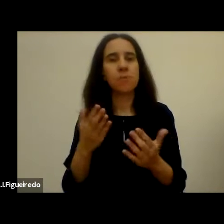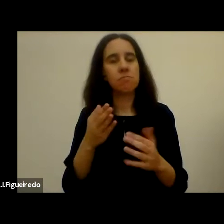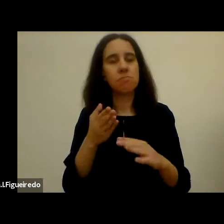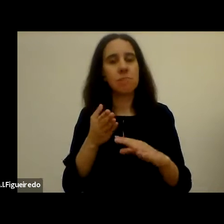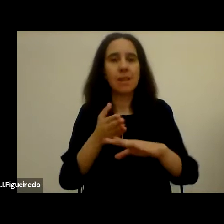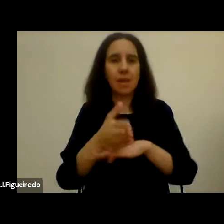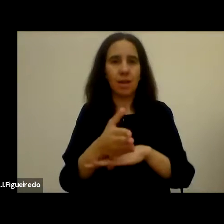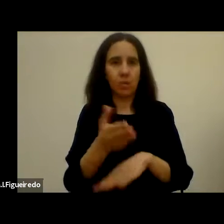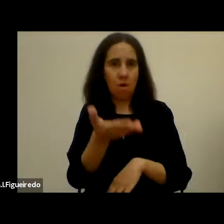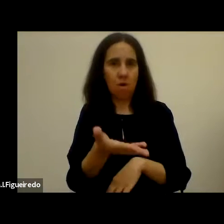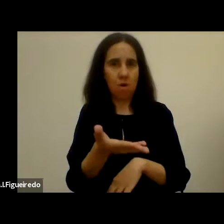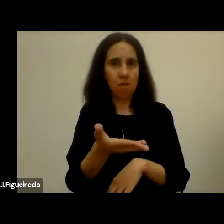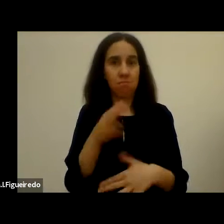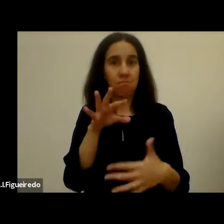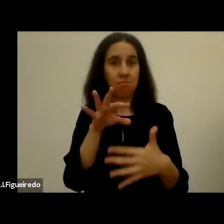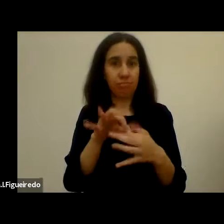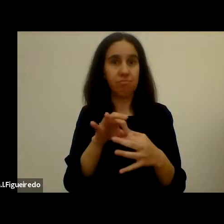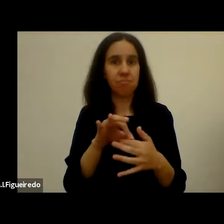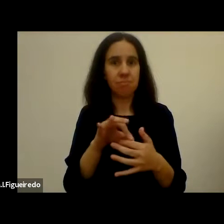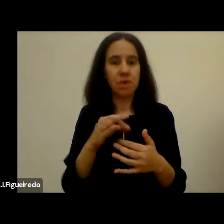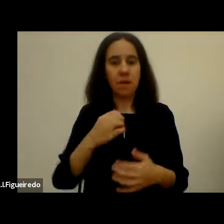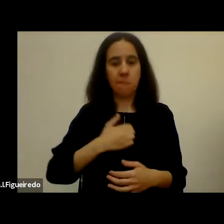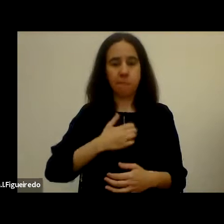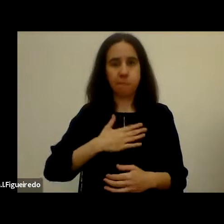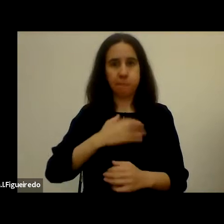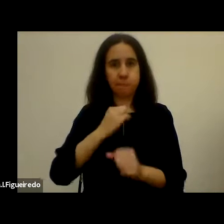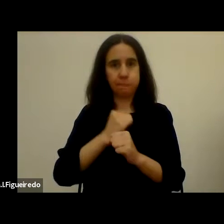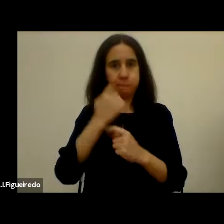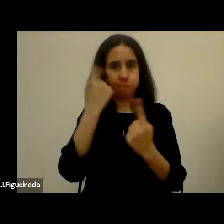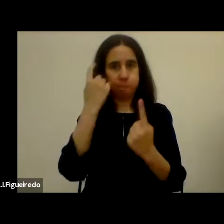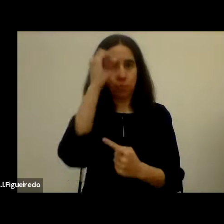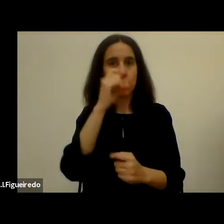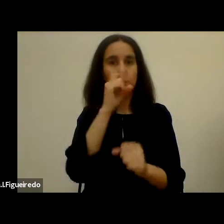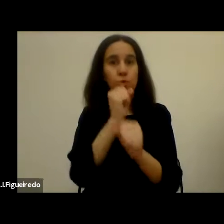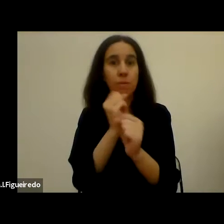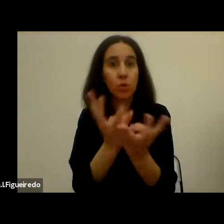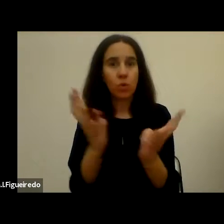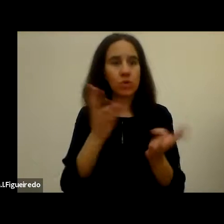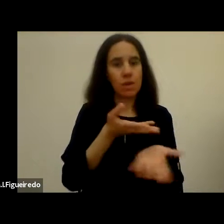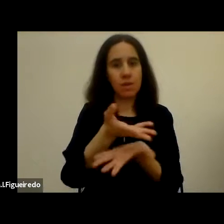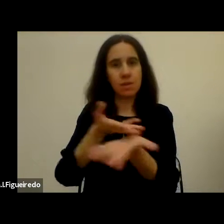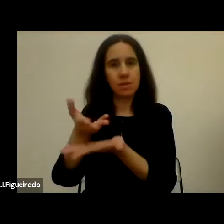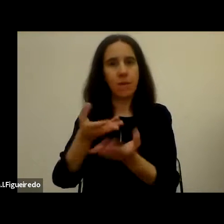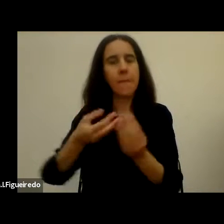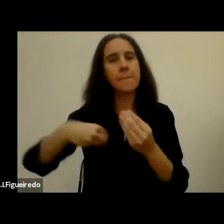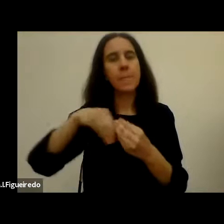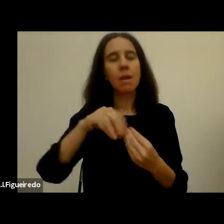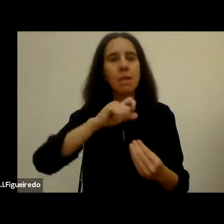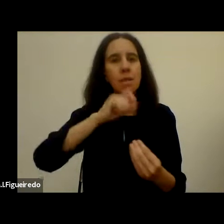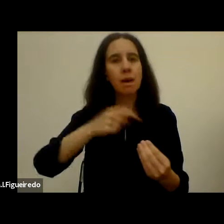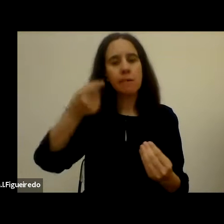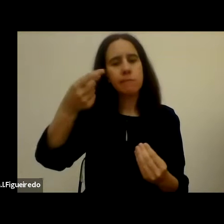diretos na relação do empregador público com os seus trabalhadores, mas também consegue um